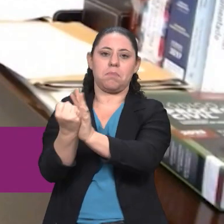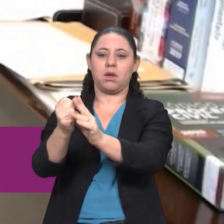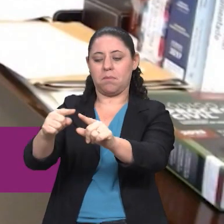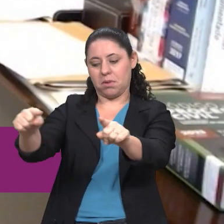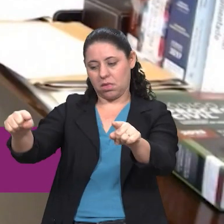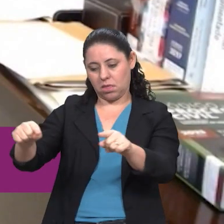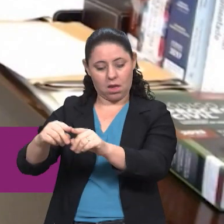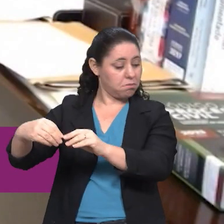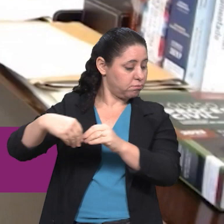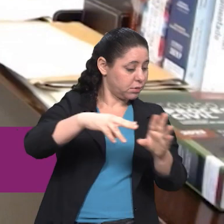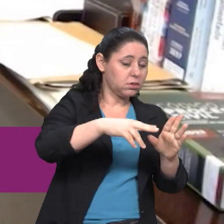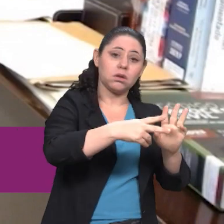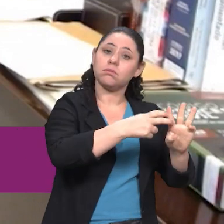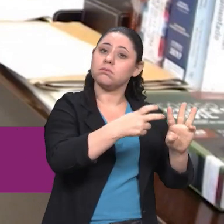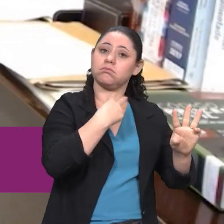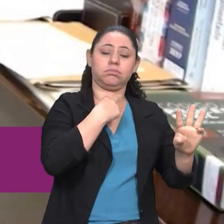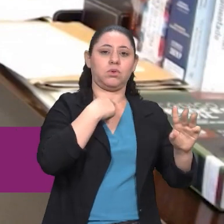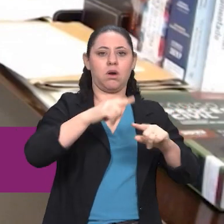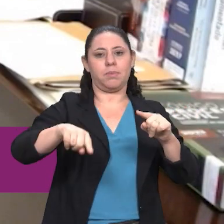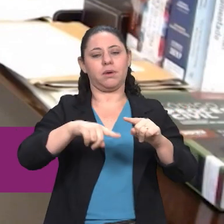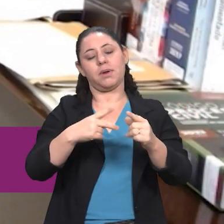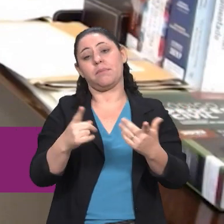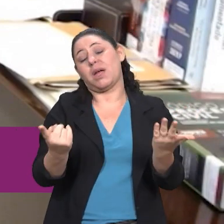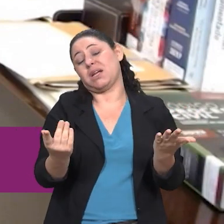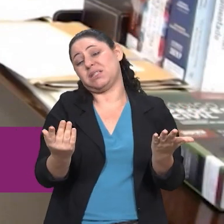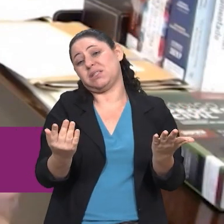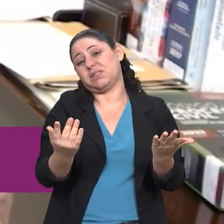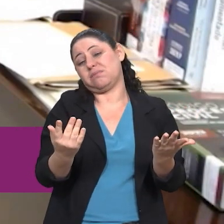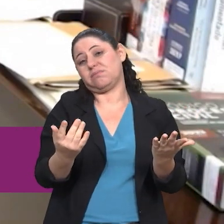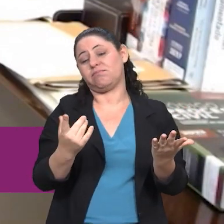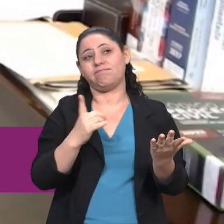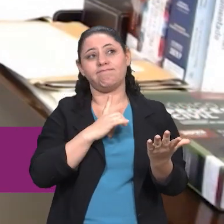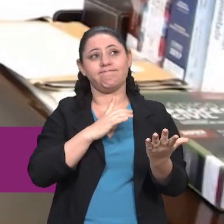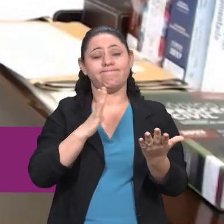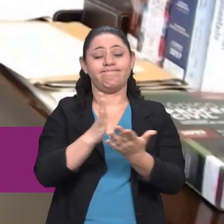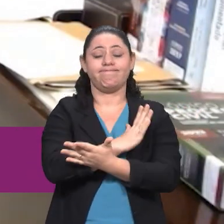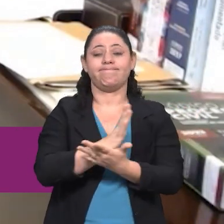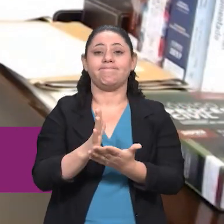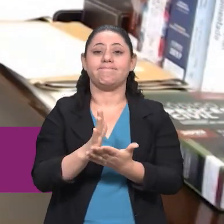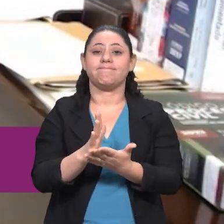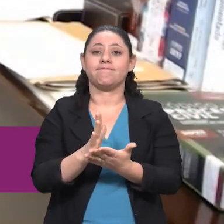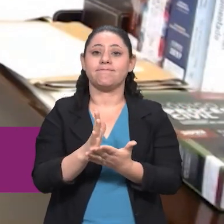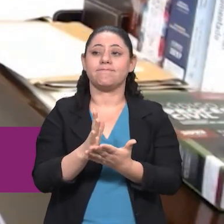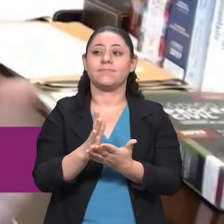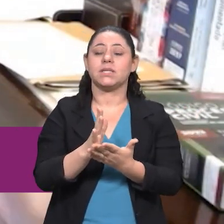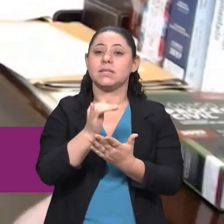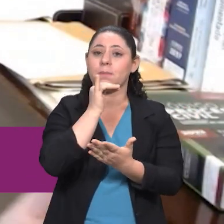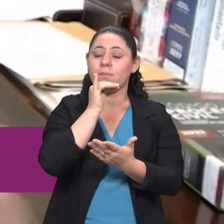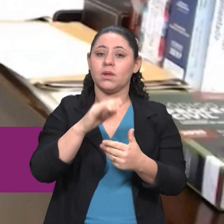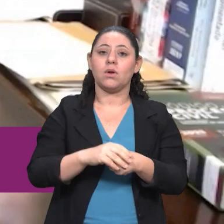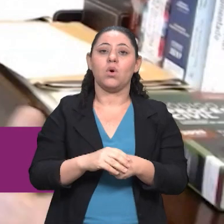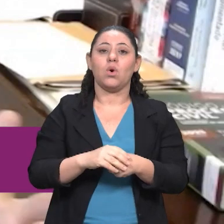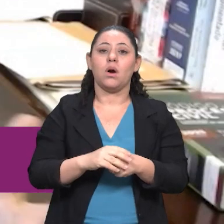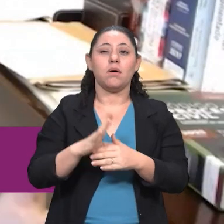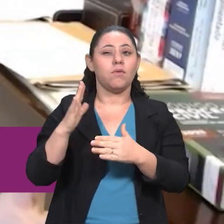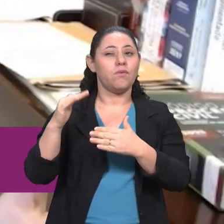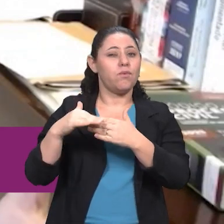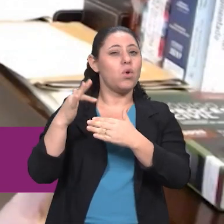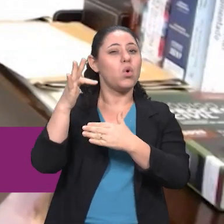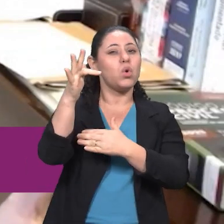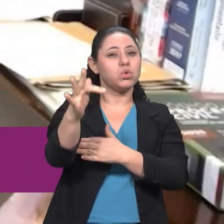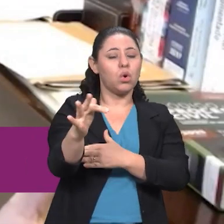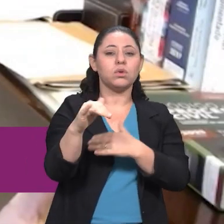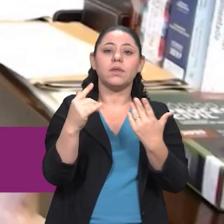Mas, sem dúvida nenhuma, em muitos dos casos, uma reintegração de posse, daqui para frente, depois